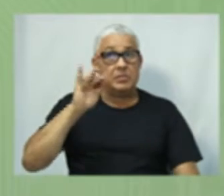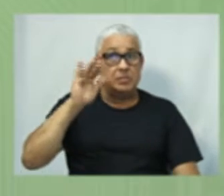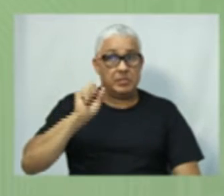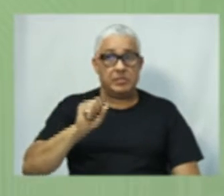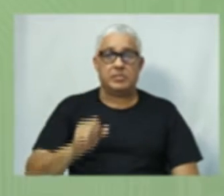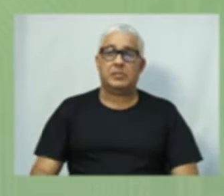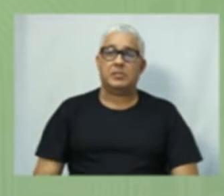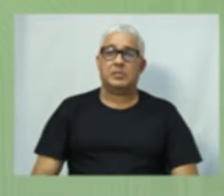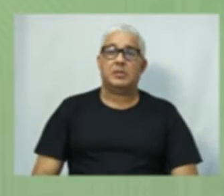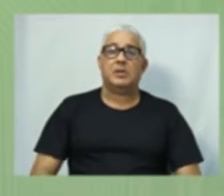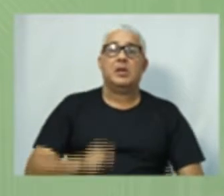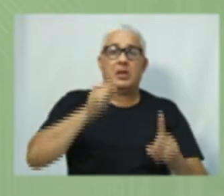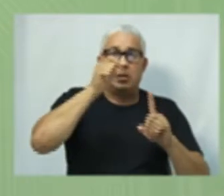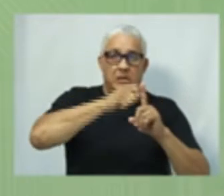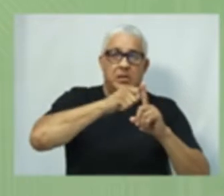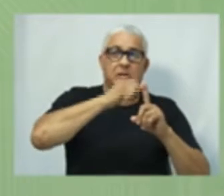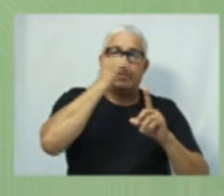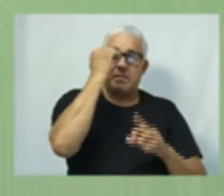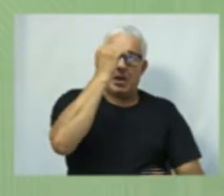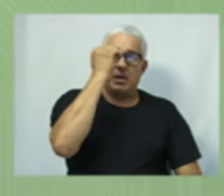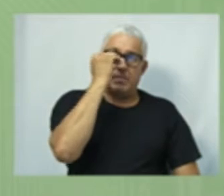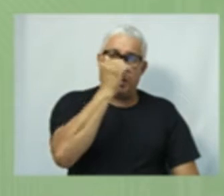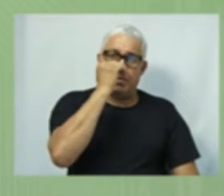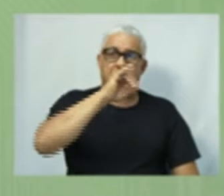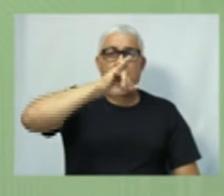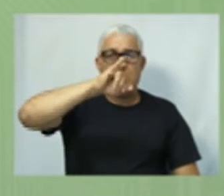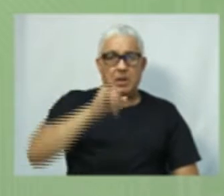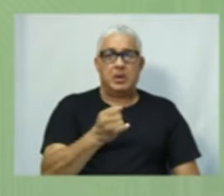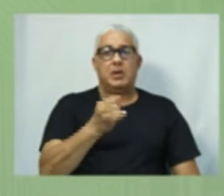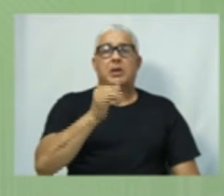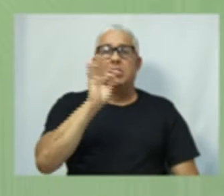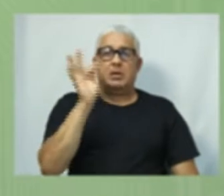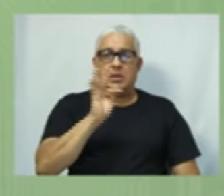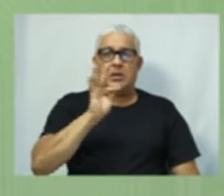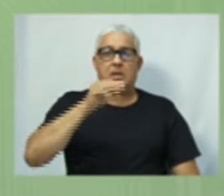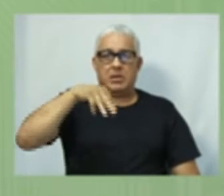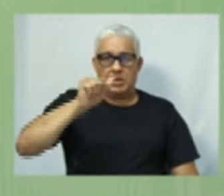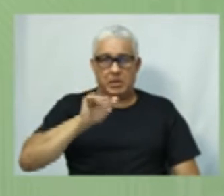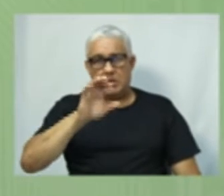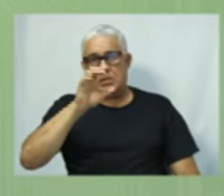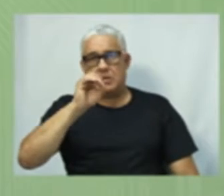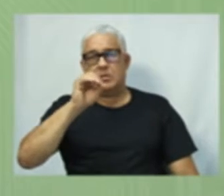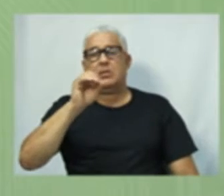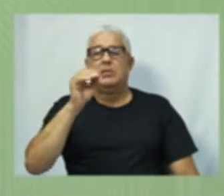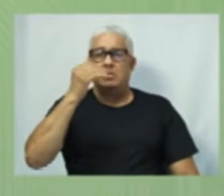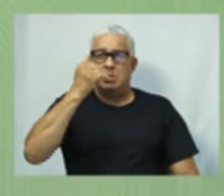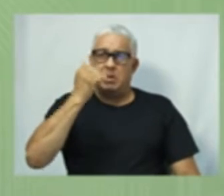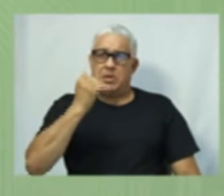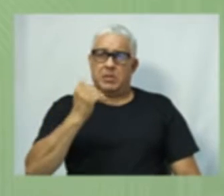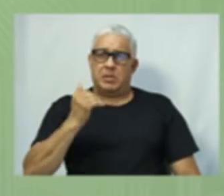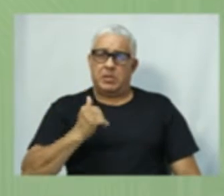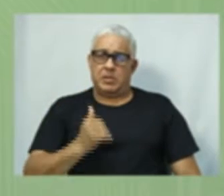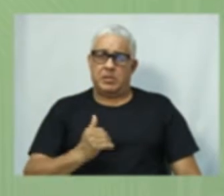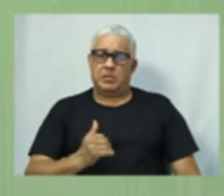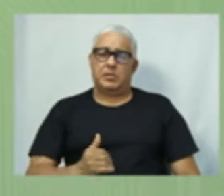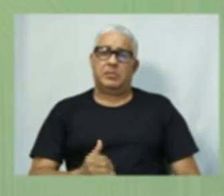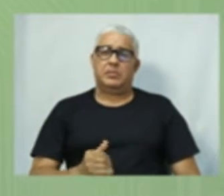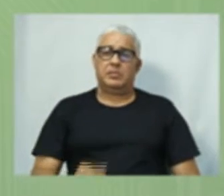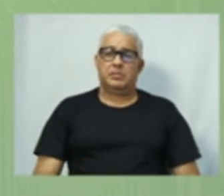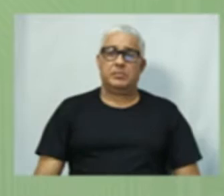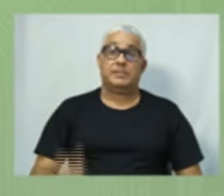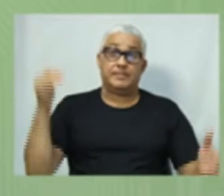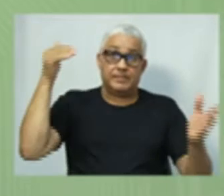Deverá ser feito a alíquota mensalmente. Olha, julho, agosto, setembro, deverá ser pago mês a